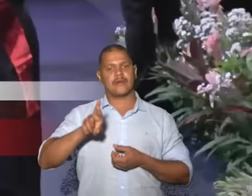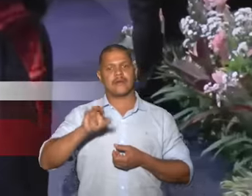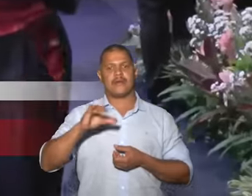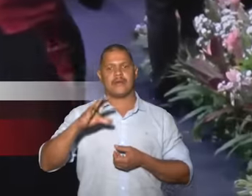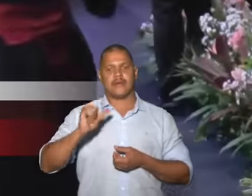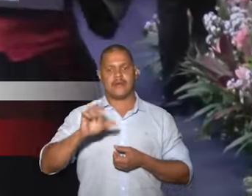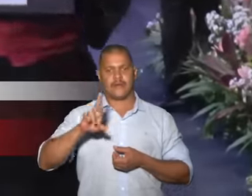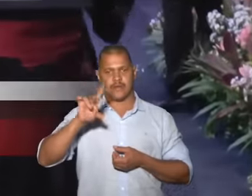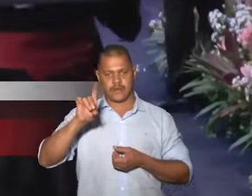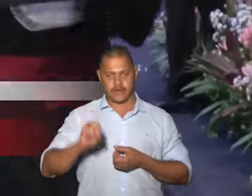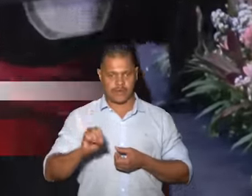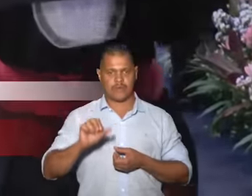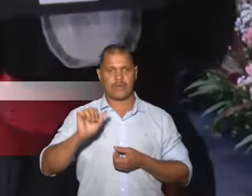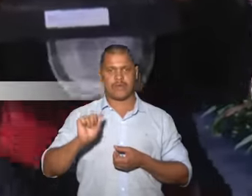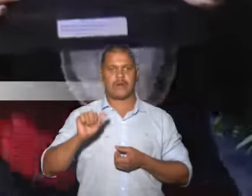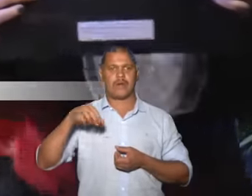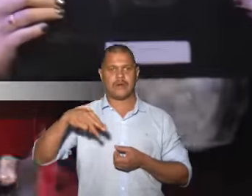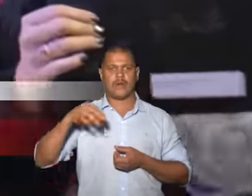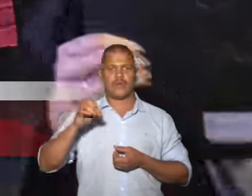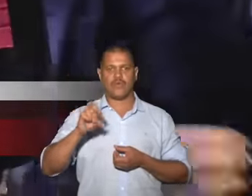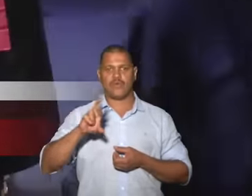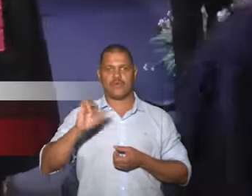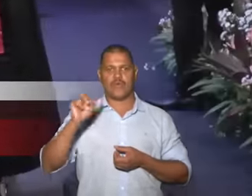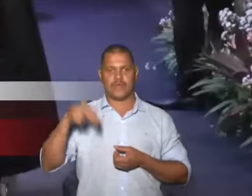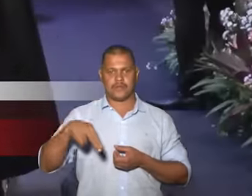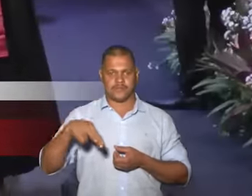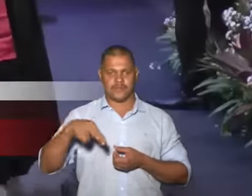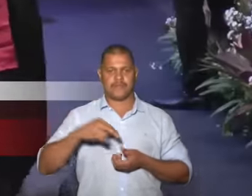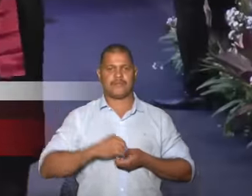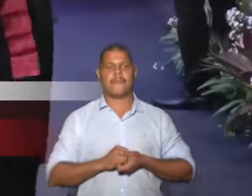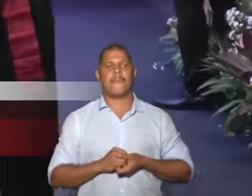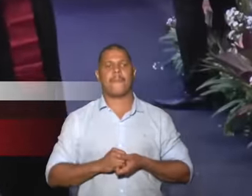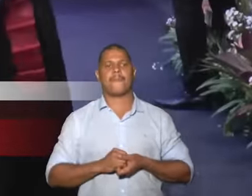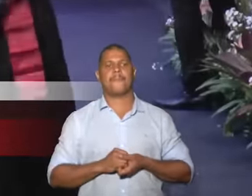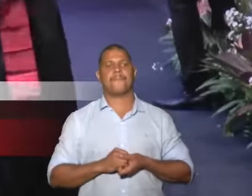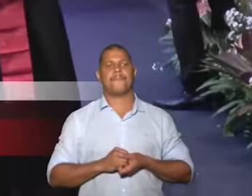Ricardo Amorim de Oliveira Rezende.